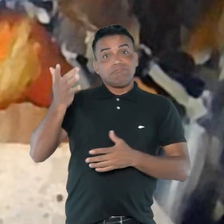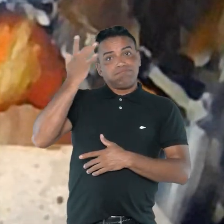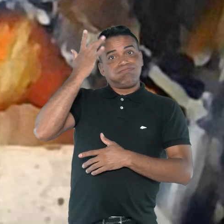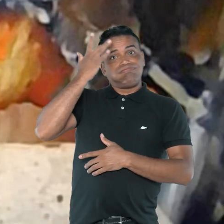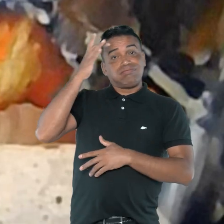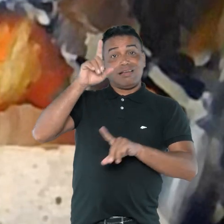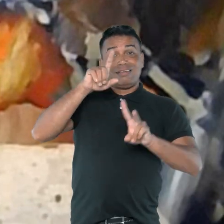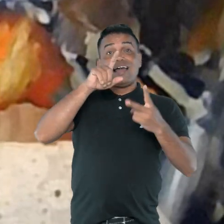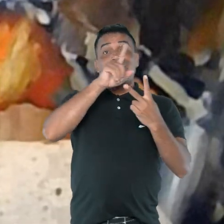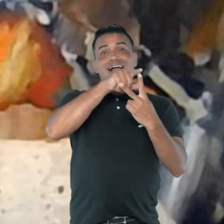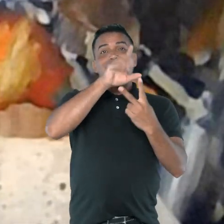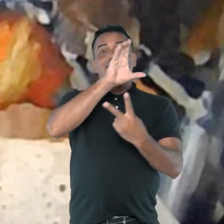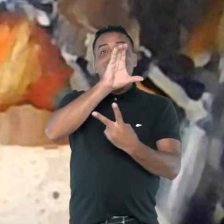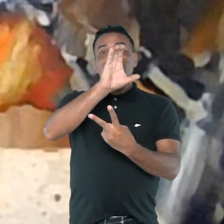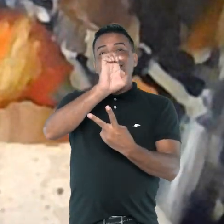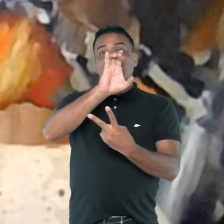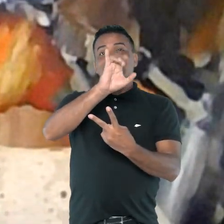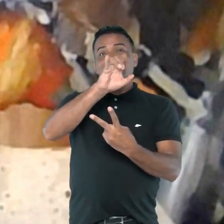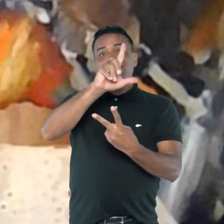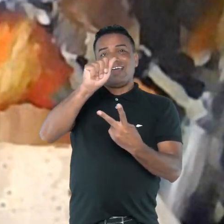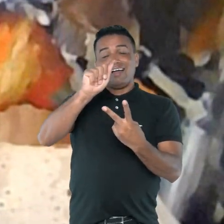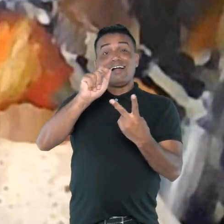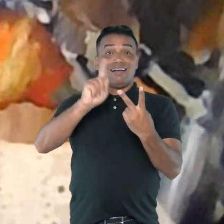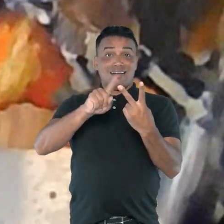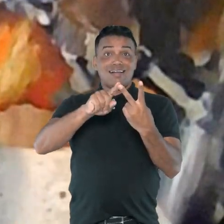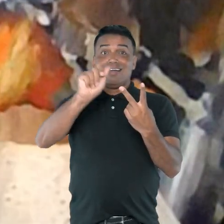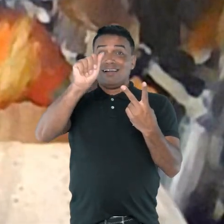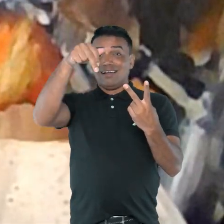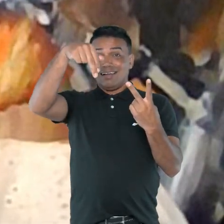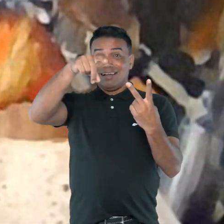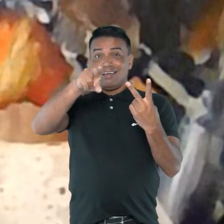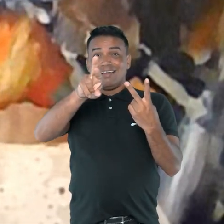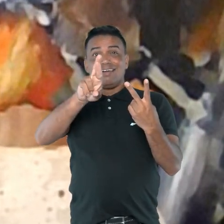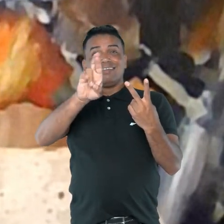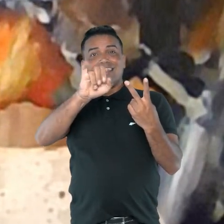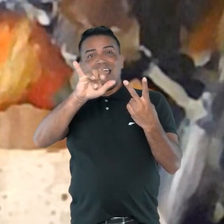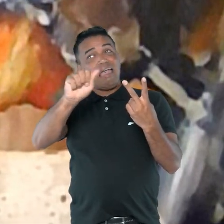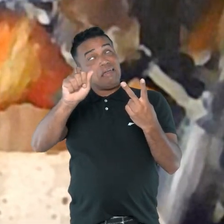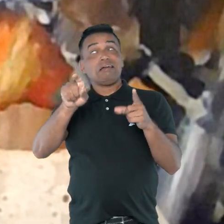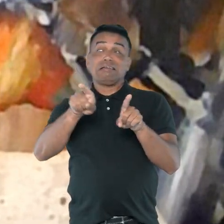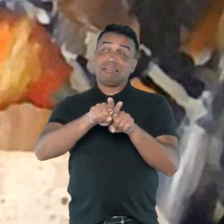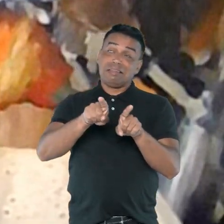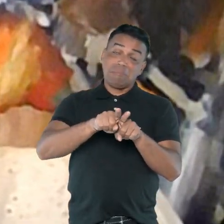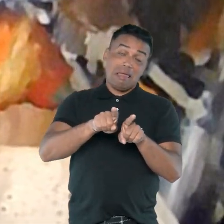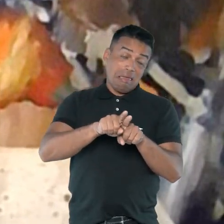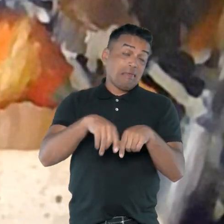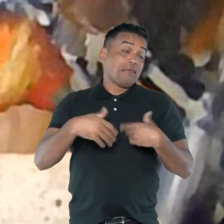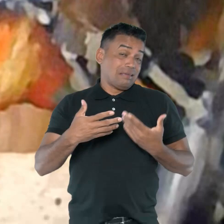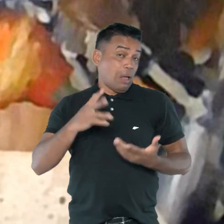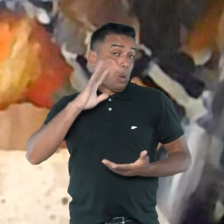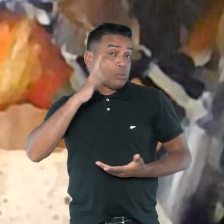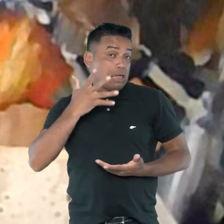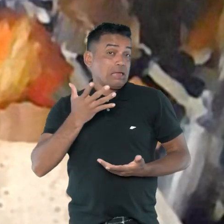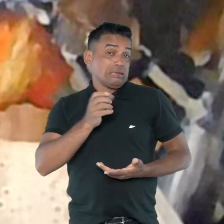virtude da Cecília. Por outro lado, a Andréia também tem seus deslizes, ela não é nenhuma santa,